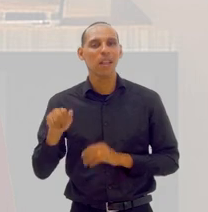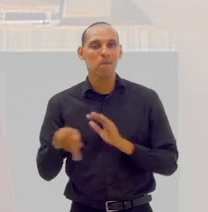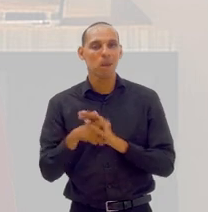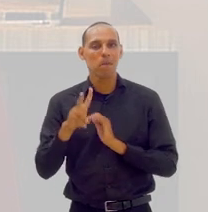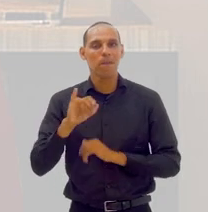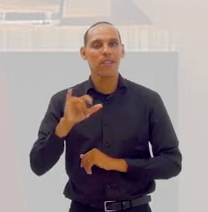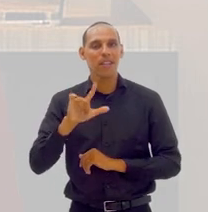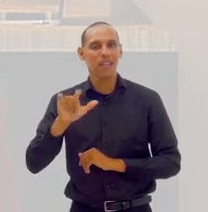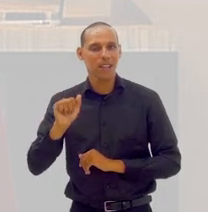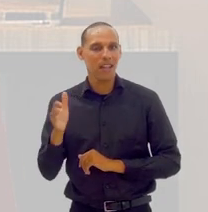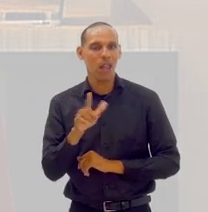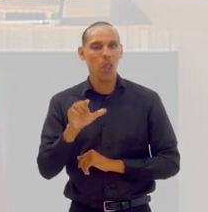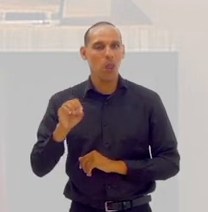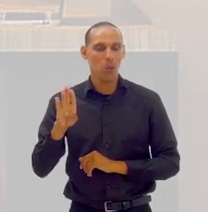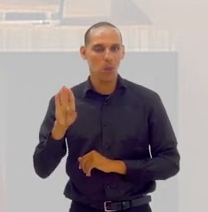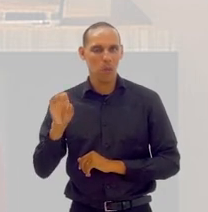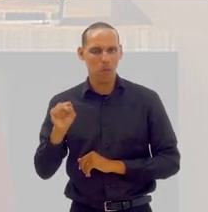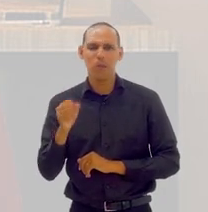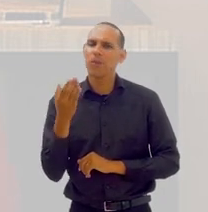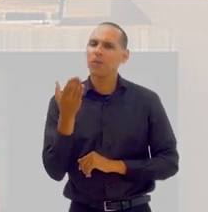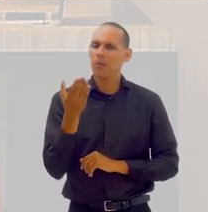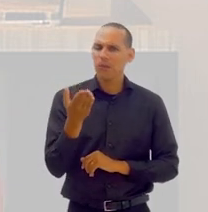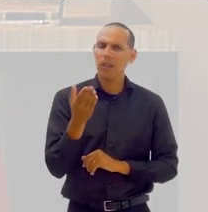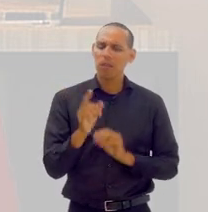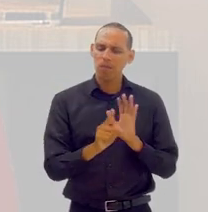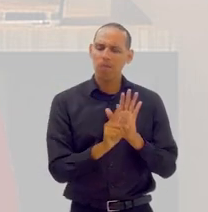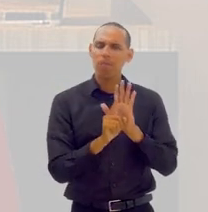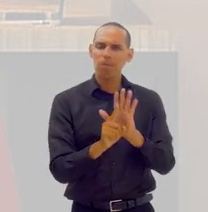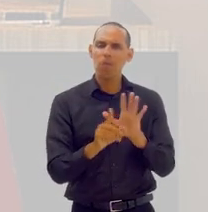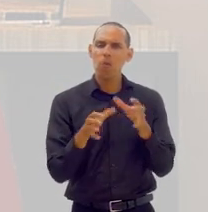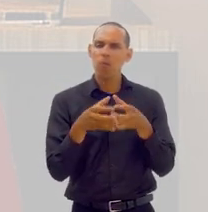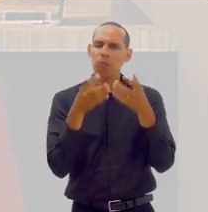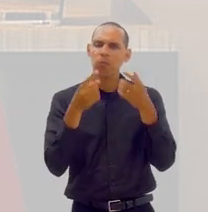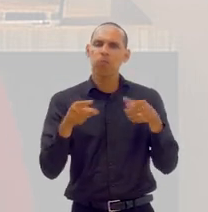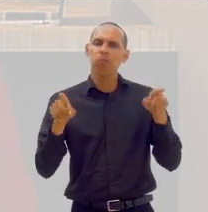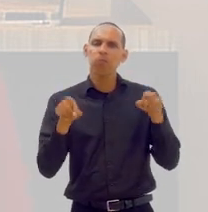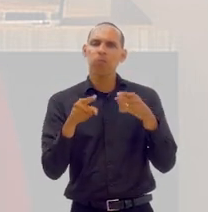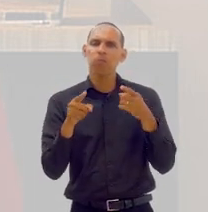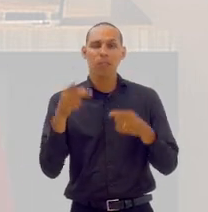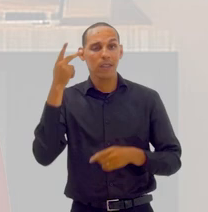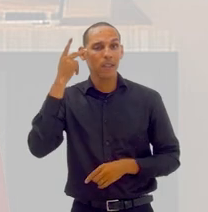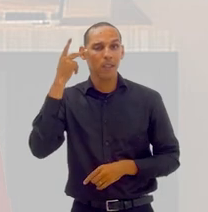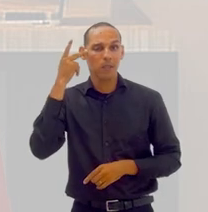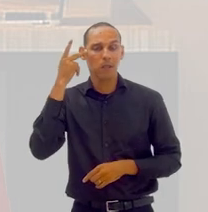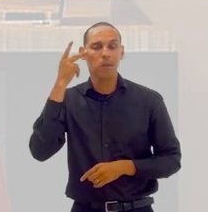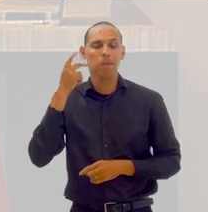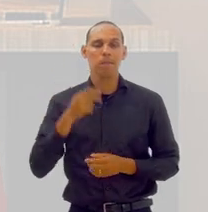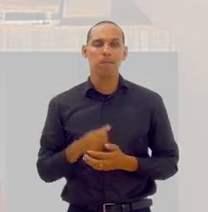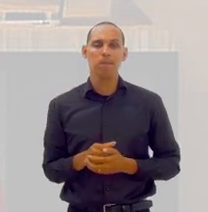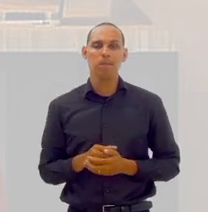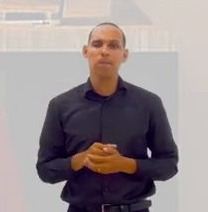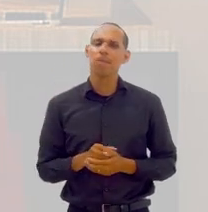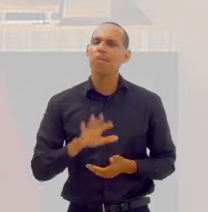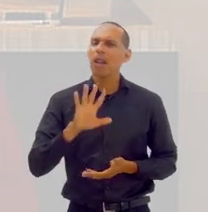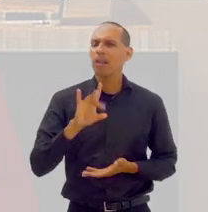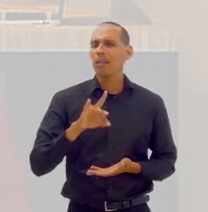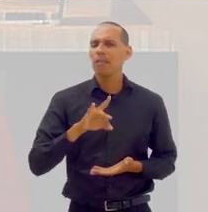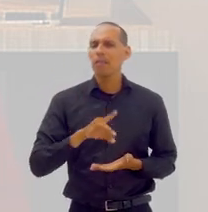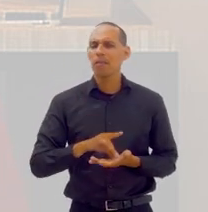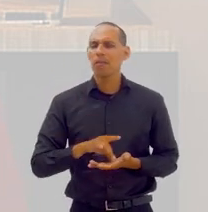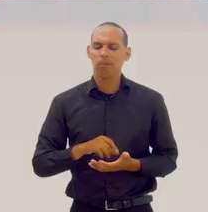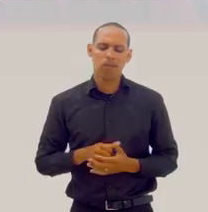Villa-Lobos, né? E o senhor estava à frente da Orquestra Sinfônica do Estado de São Paulo. E, na verdade,